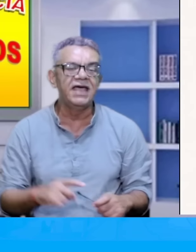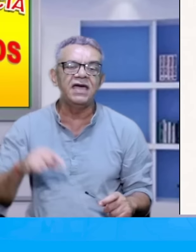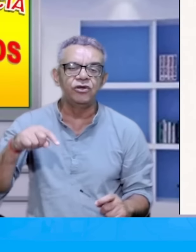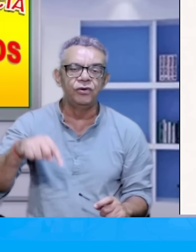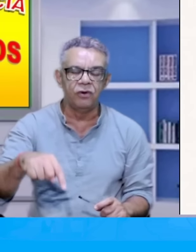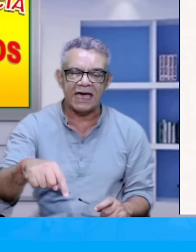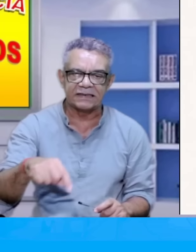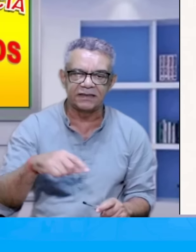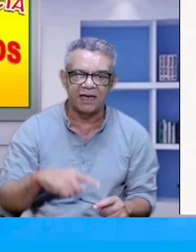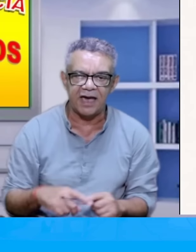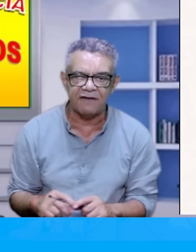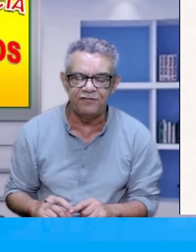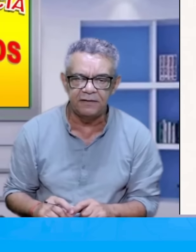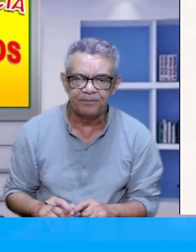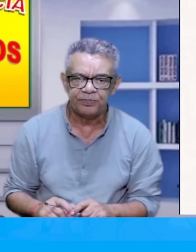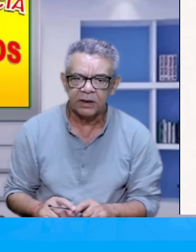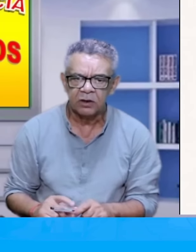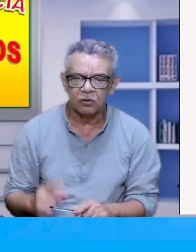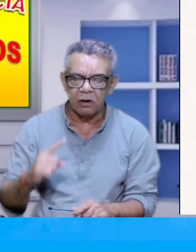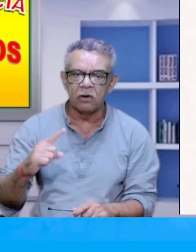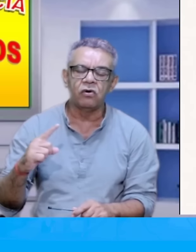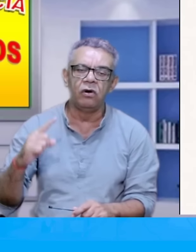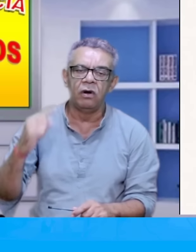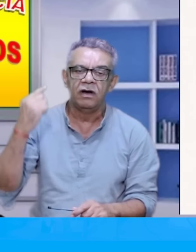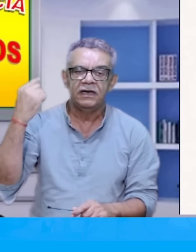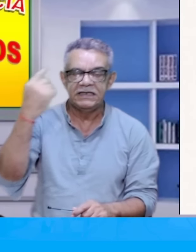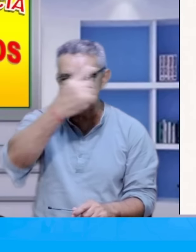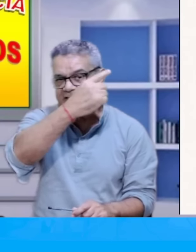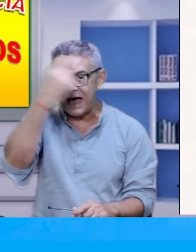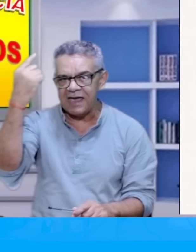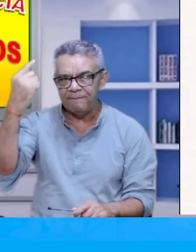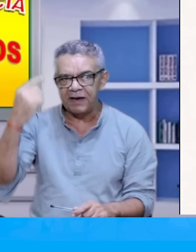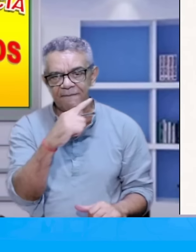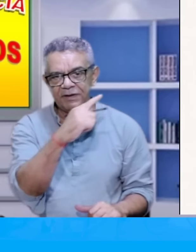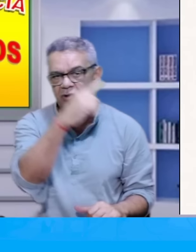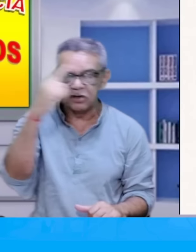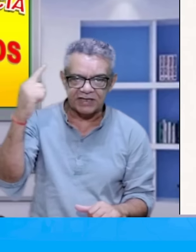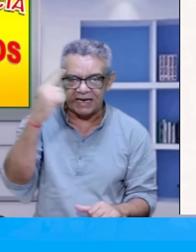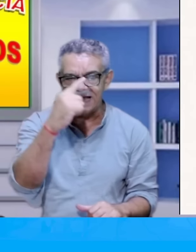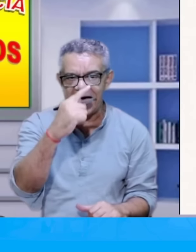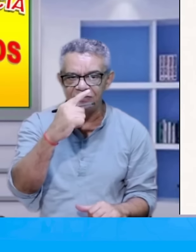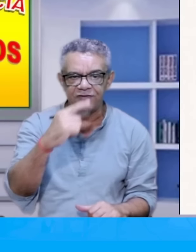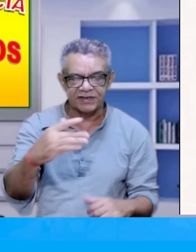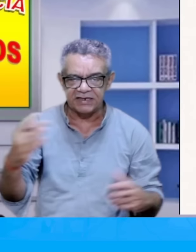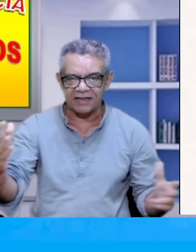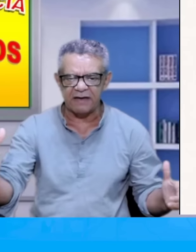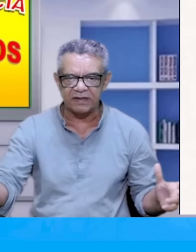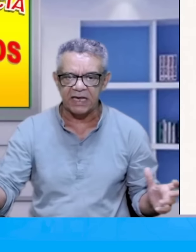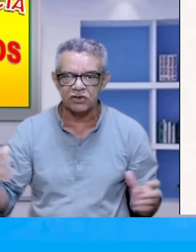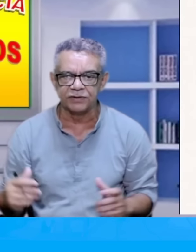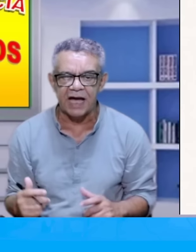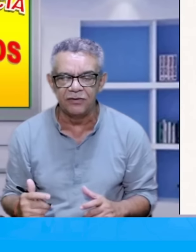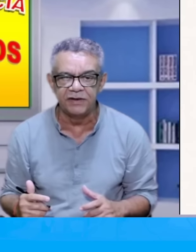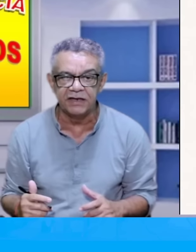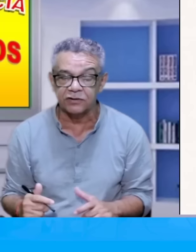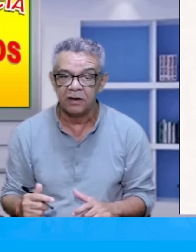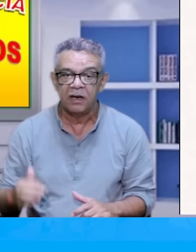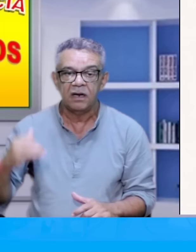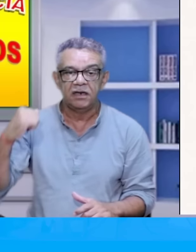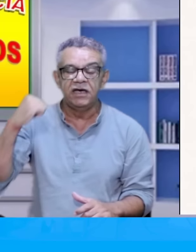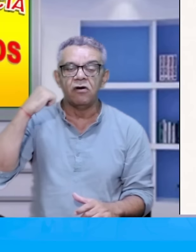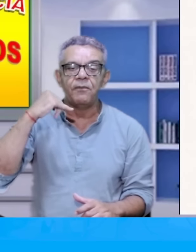gabinete dentro do STF, colocou sniper nos telhados, vocês já devem ter escutado